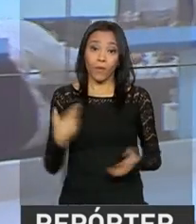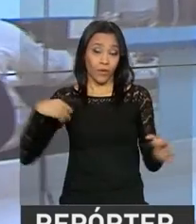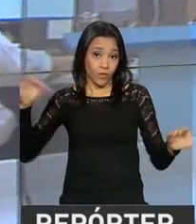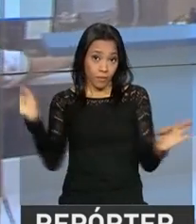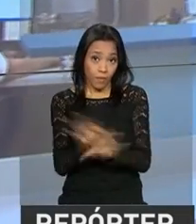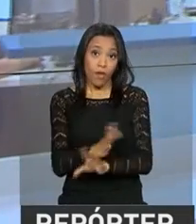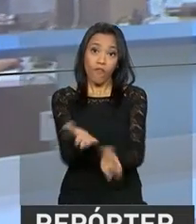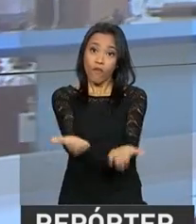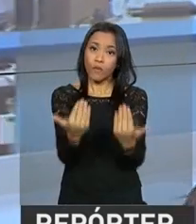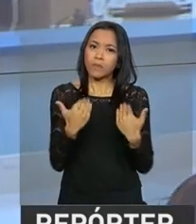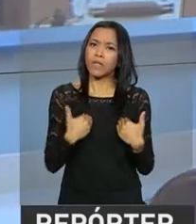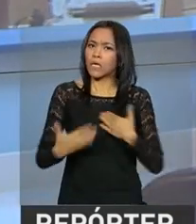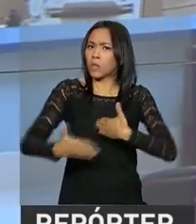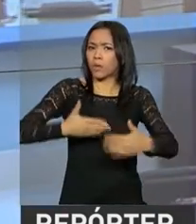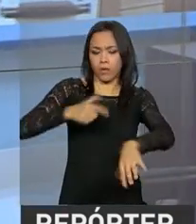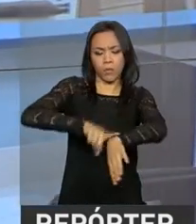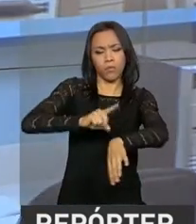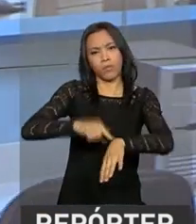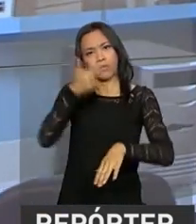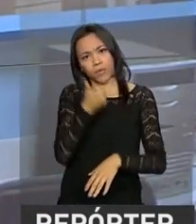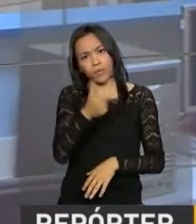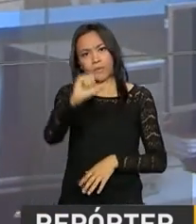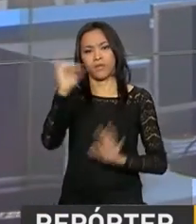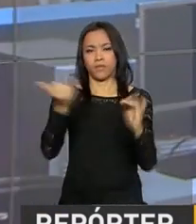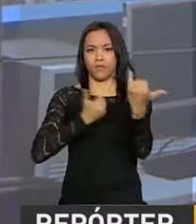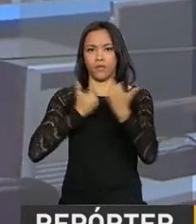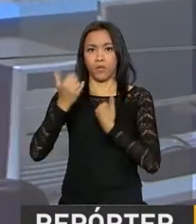aqui, podemos voltar a qualquer momento com outras